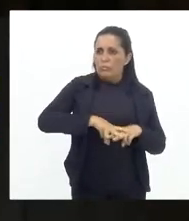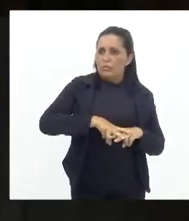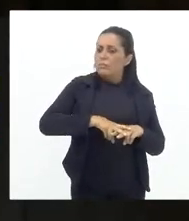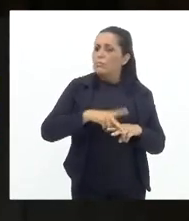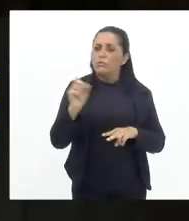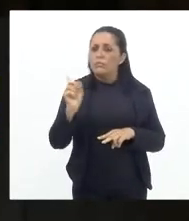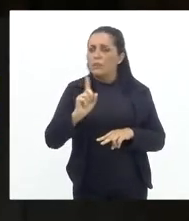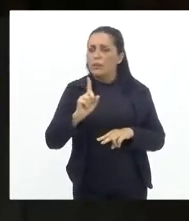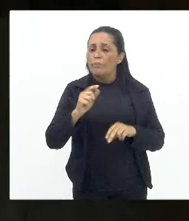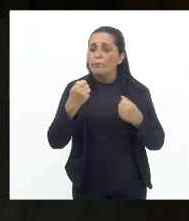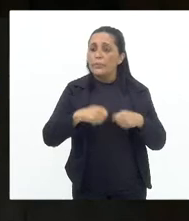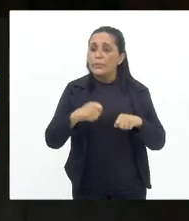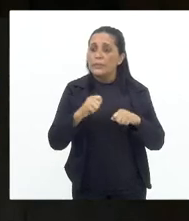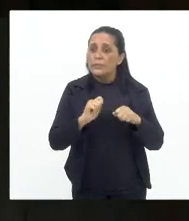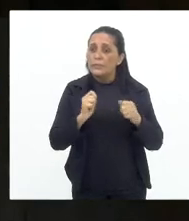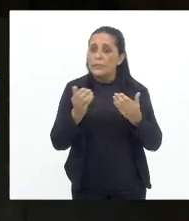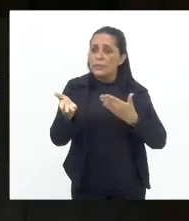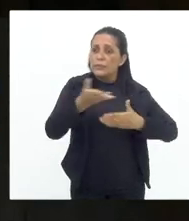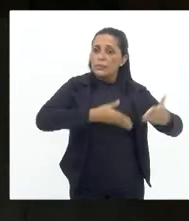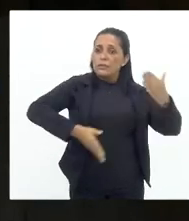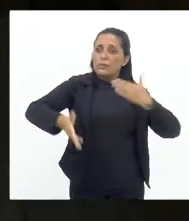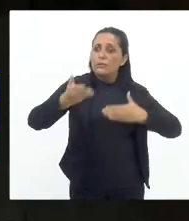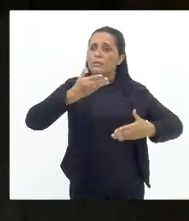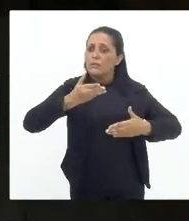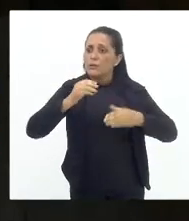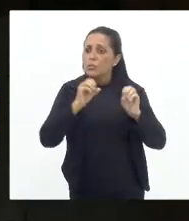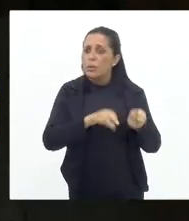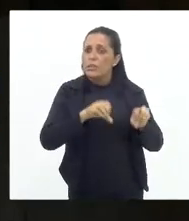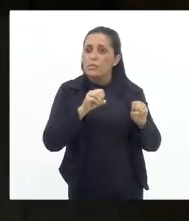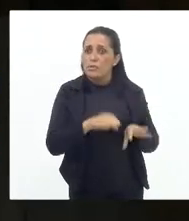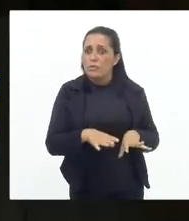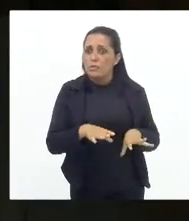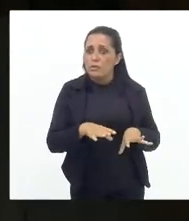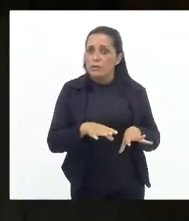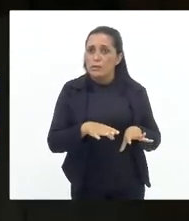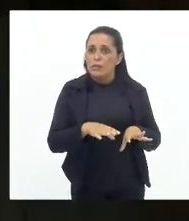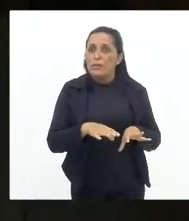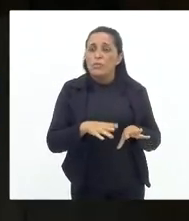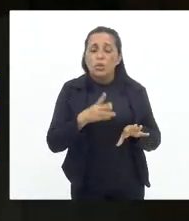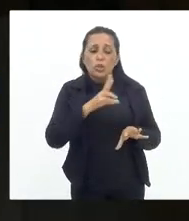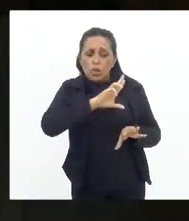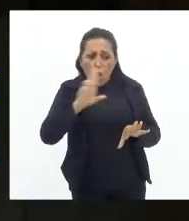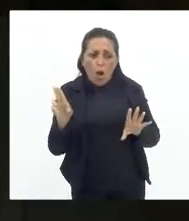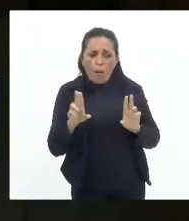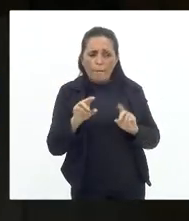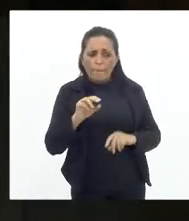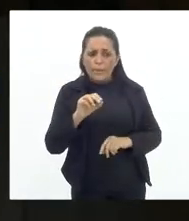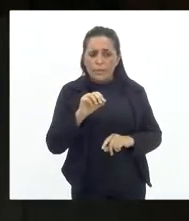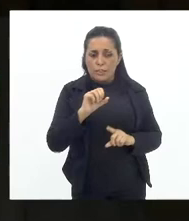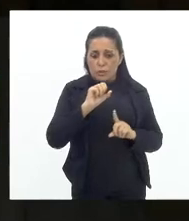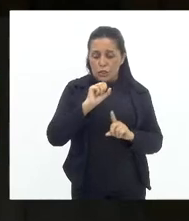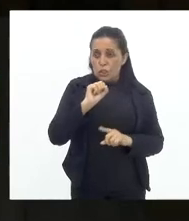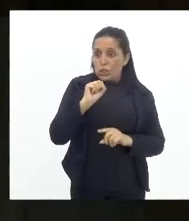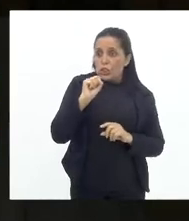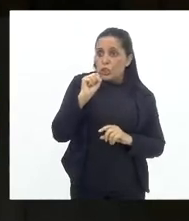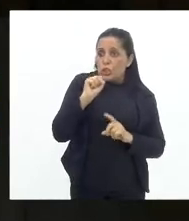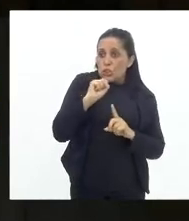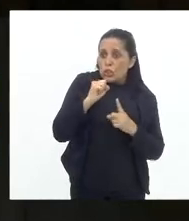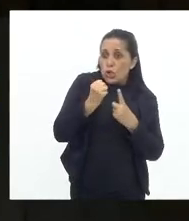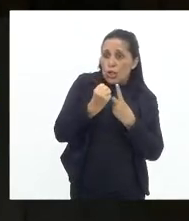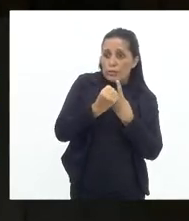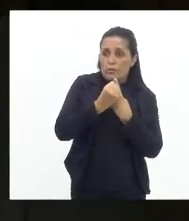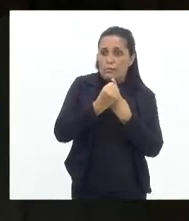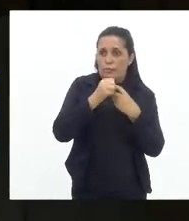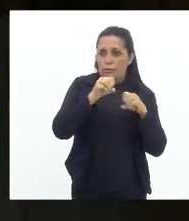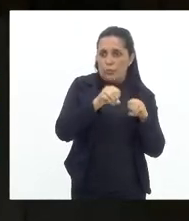essas unidades têm que ter a cara do nome que elas têm eu tinha socioeducativas é